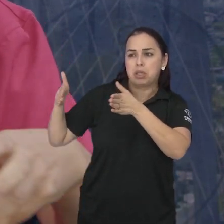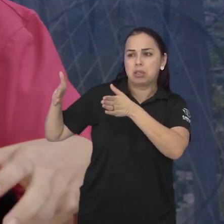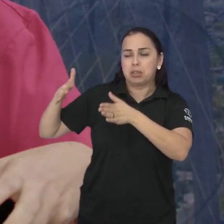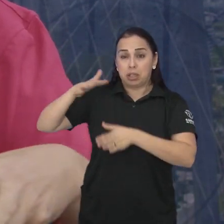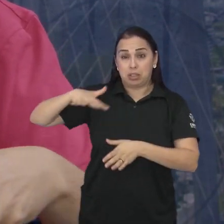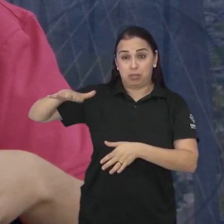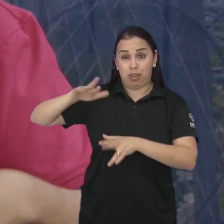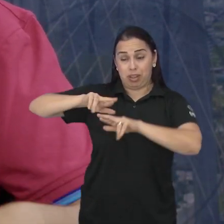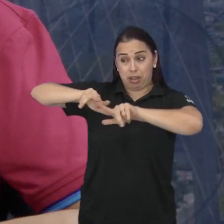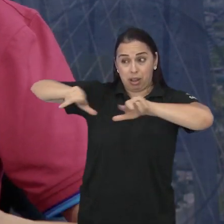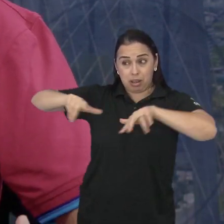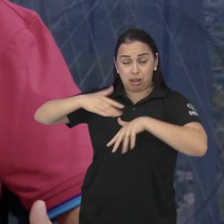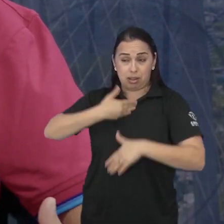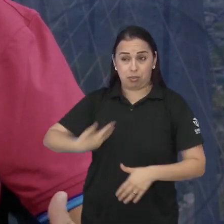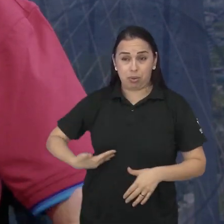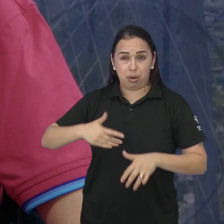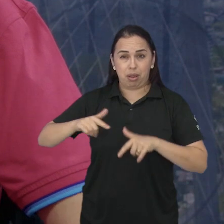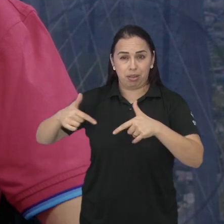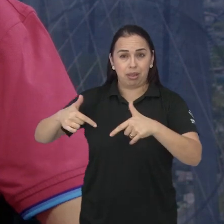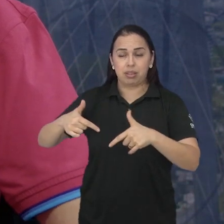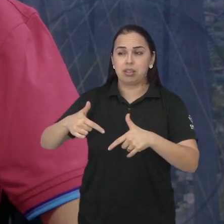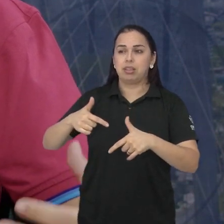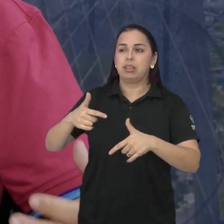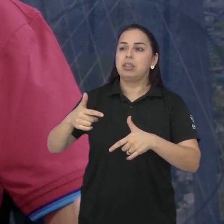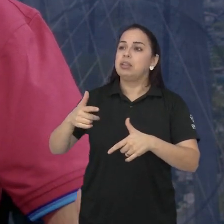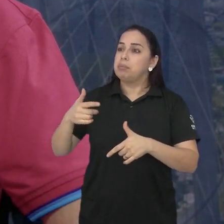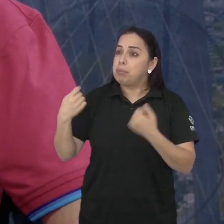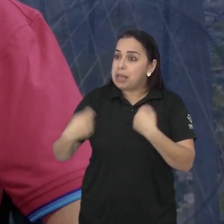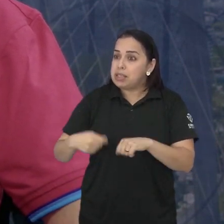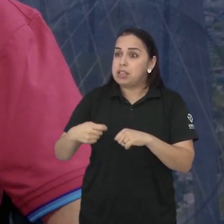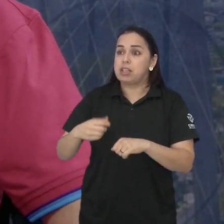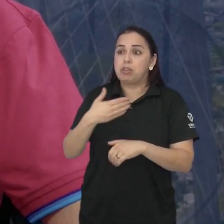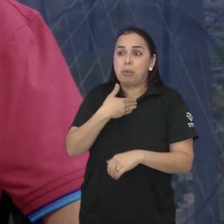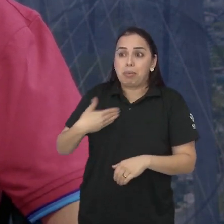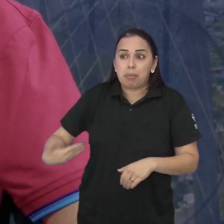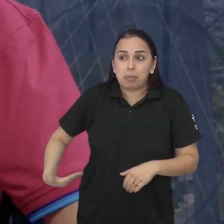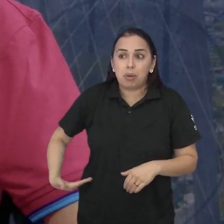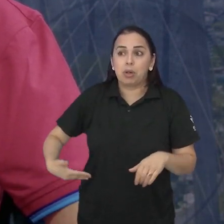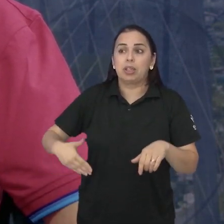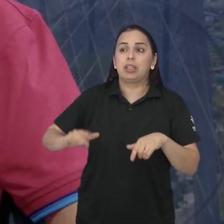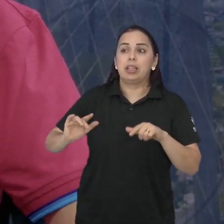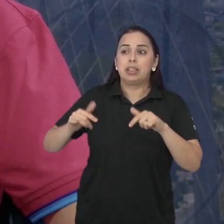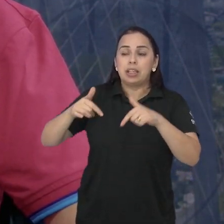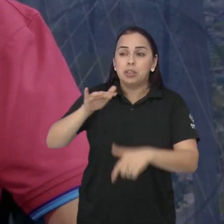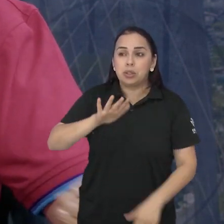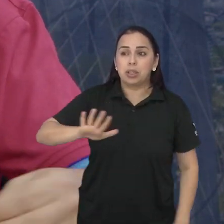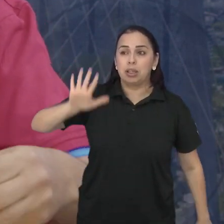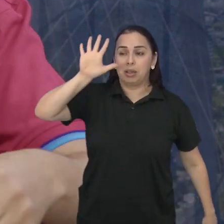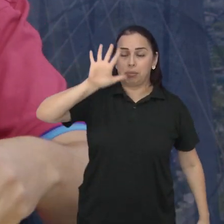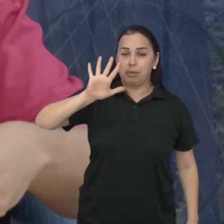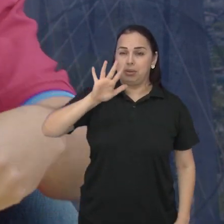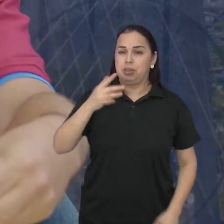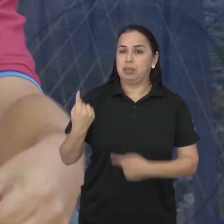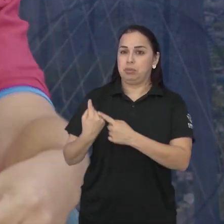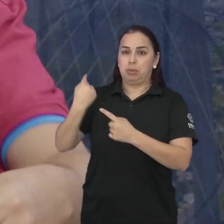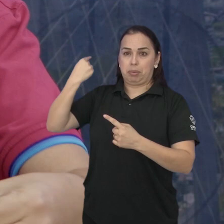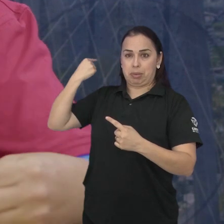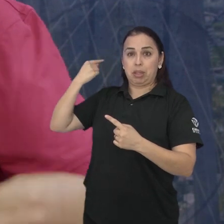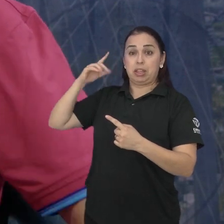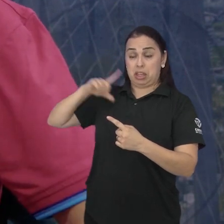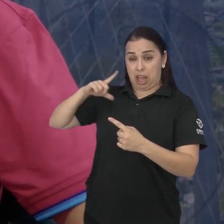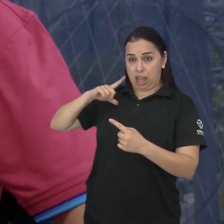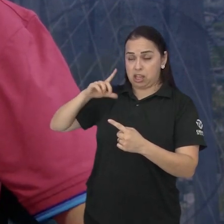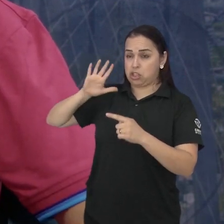diversas políticas públicas, a necessidade de termos uma política nacional da população em situação de rua, que desde 2009 a gente tem